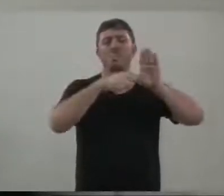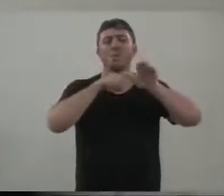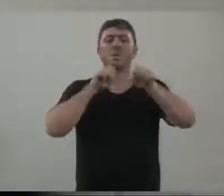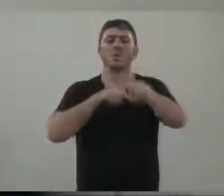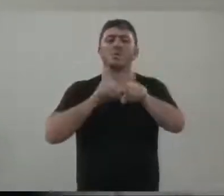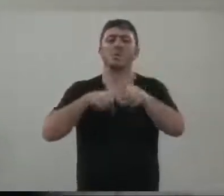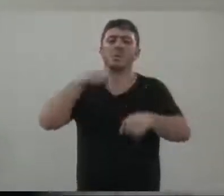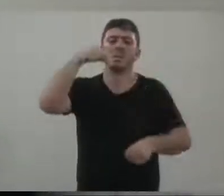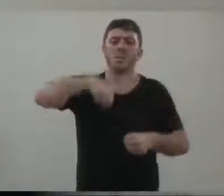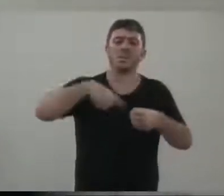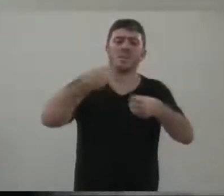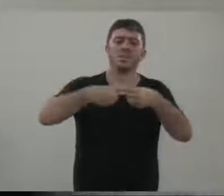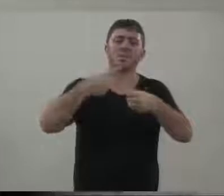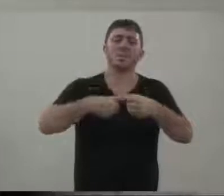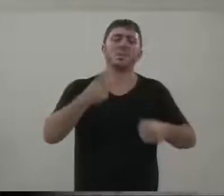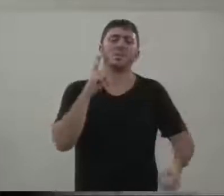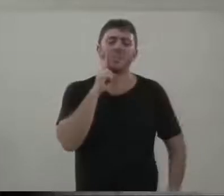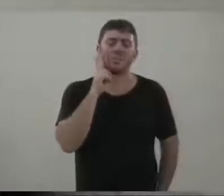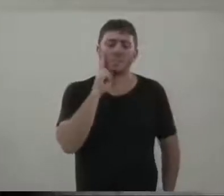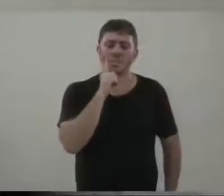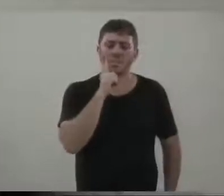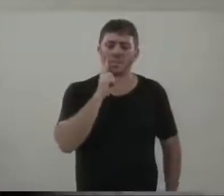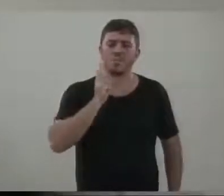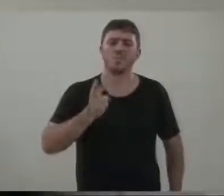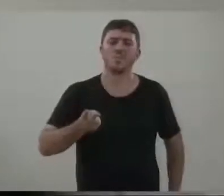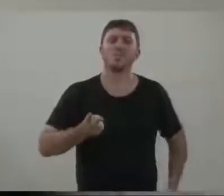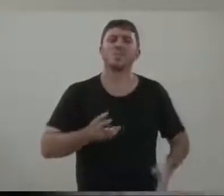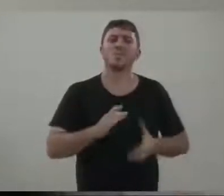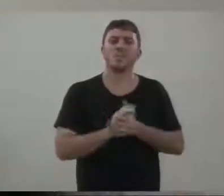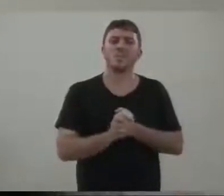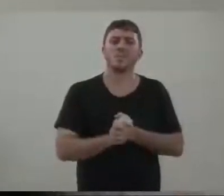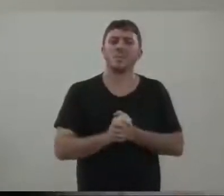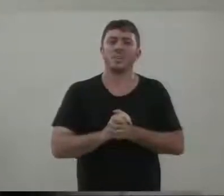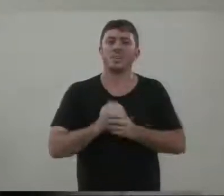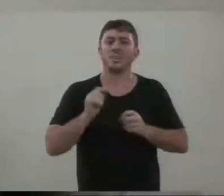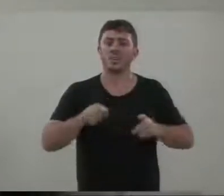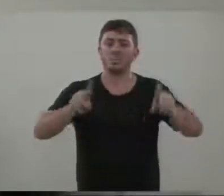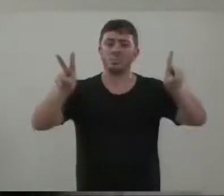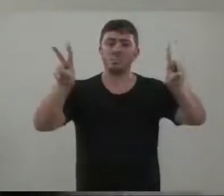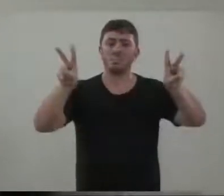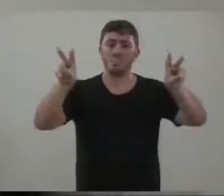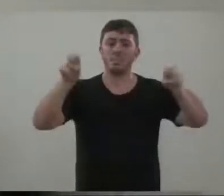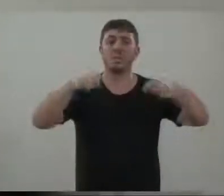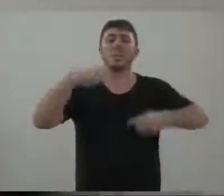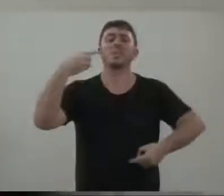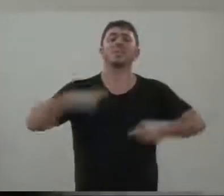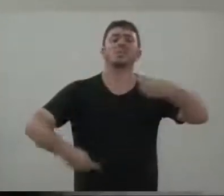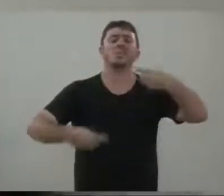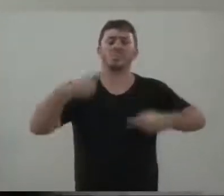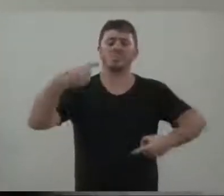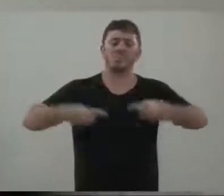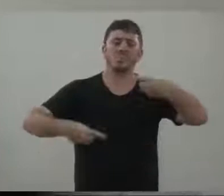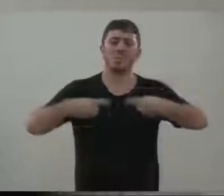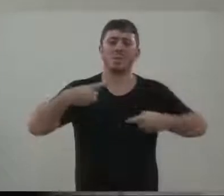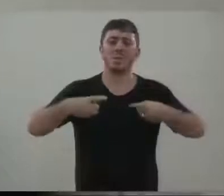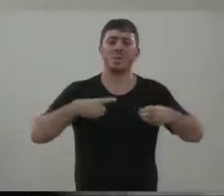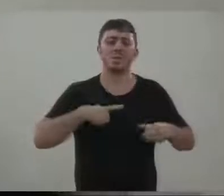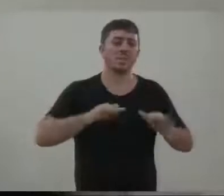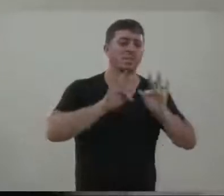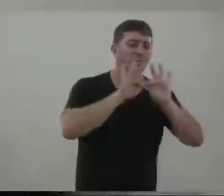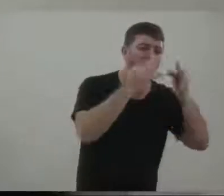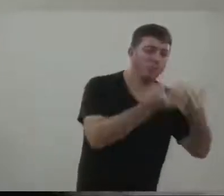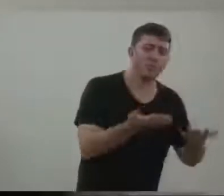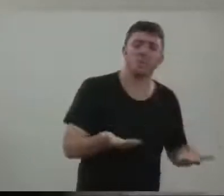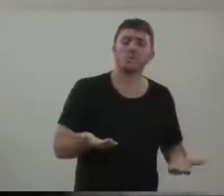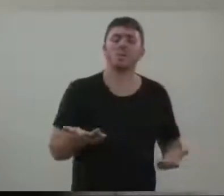democrática das escolas, né? Ou seja, esse tipo de assunto altamente polêmico, que mexe com as famílias, que mexe